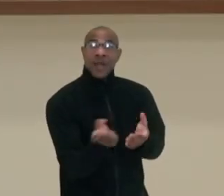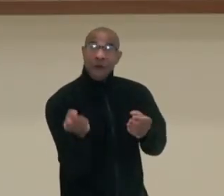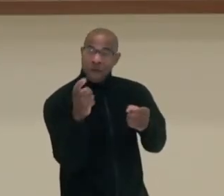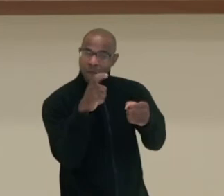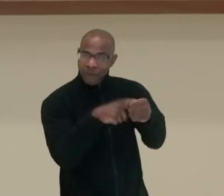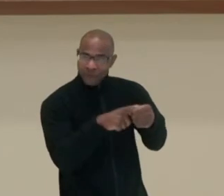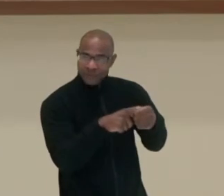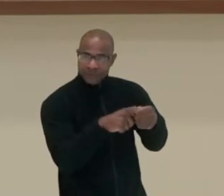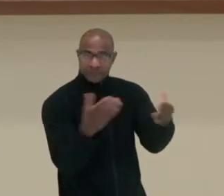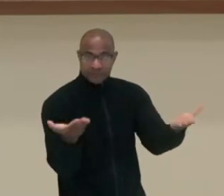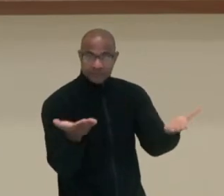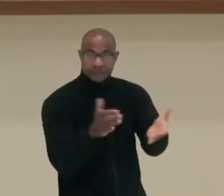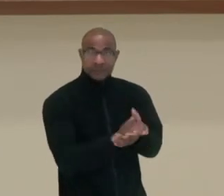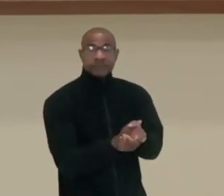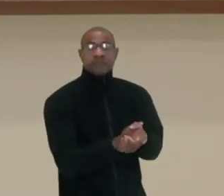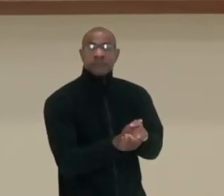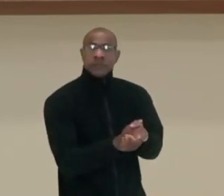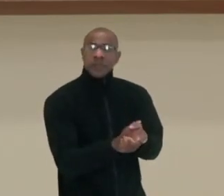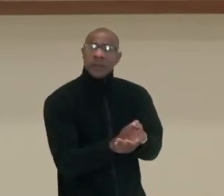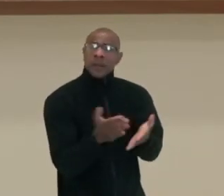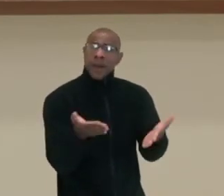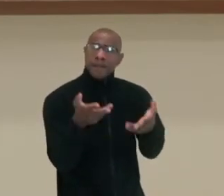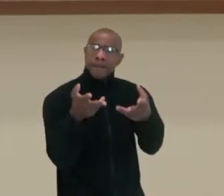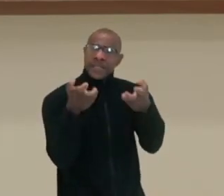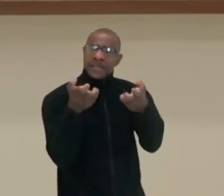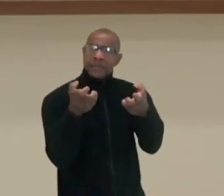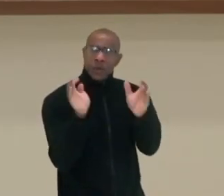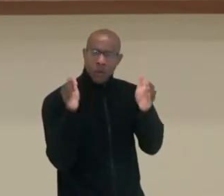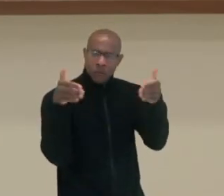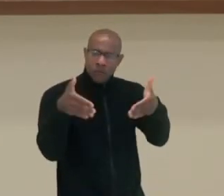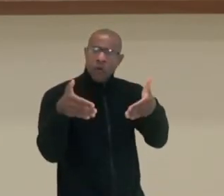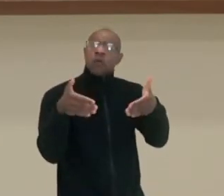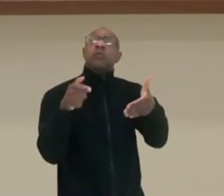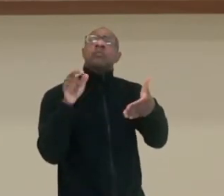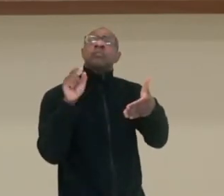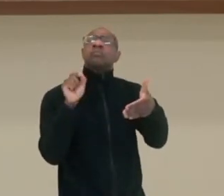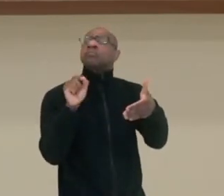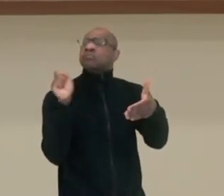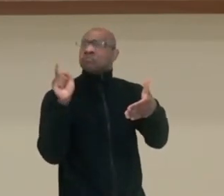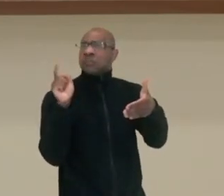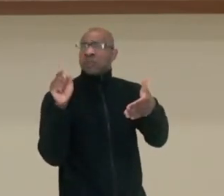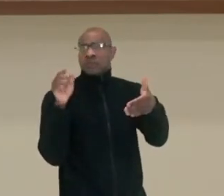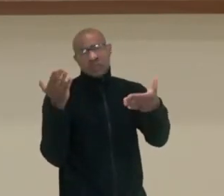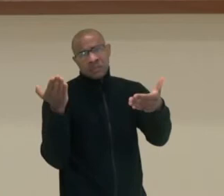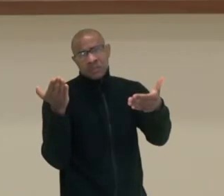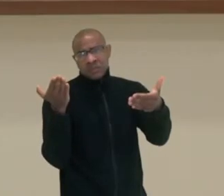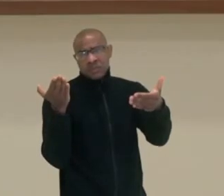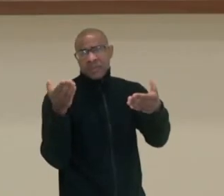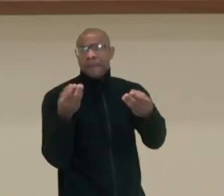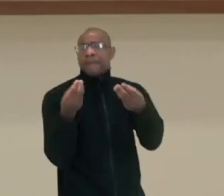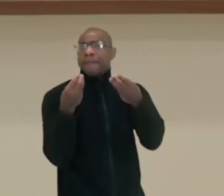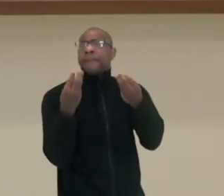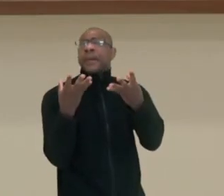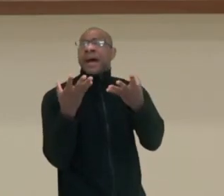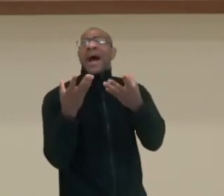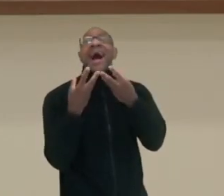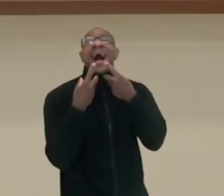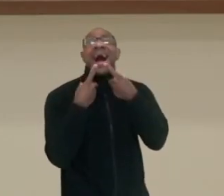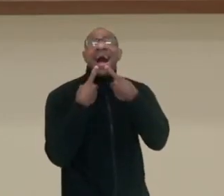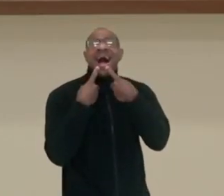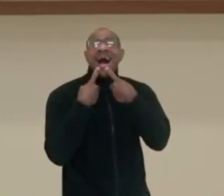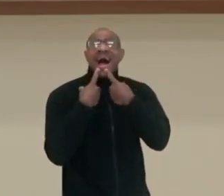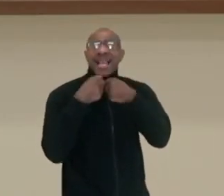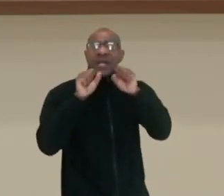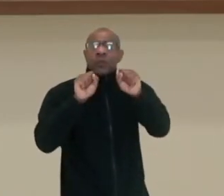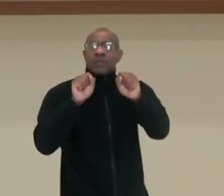Voltei. Para identificar o foco, né? Ou seja, a função linguística determinada,